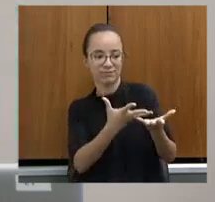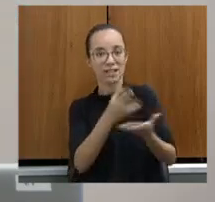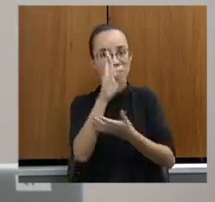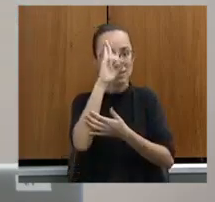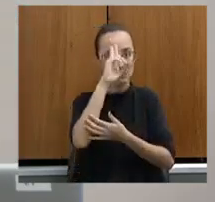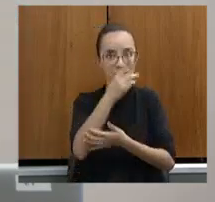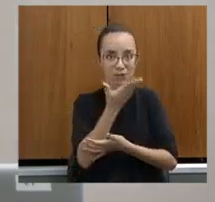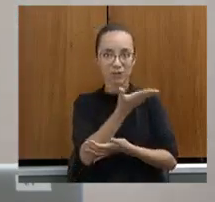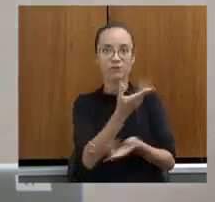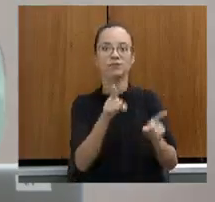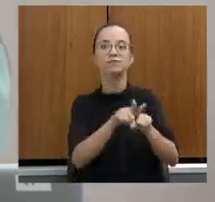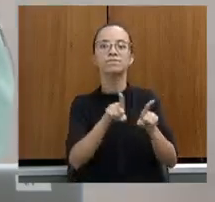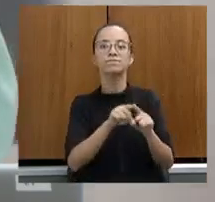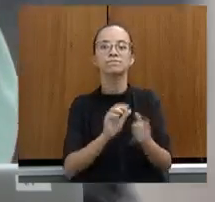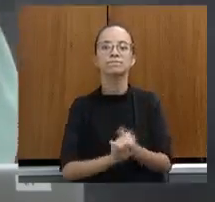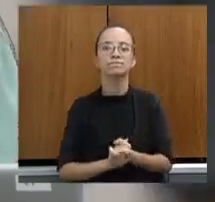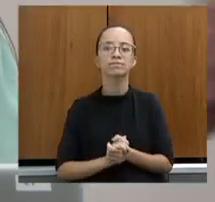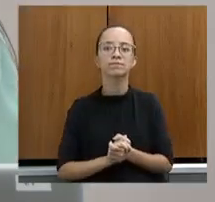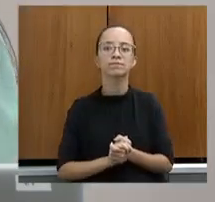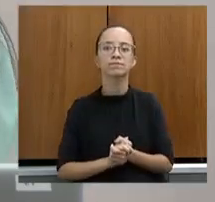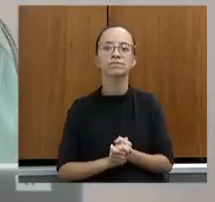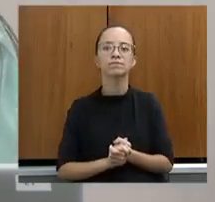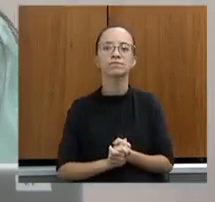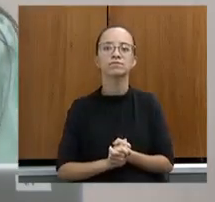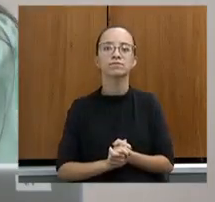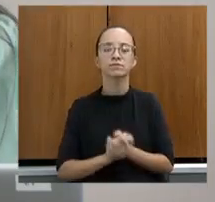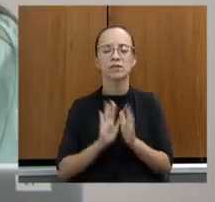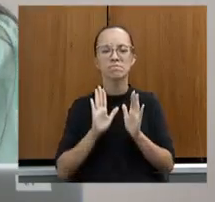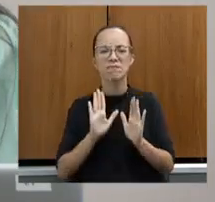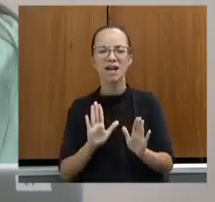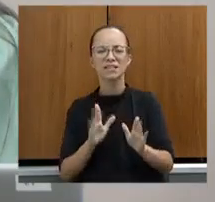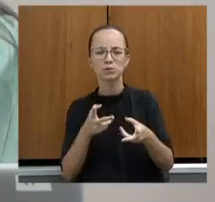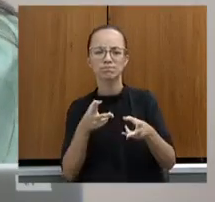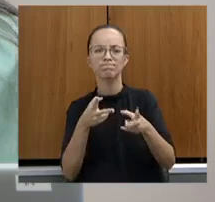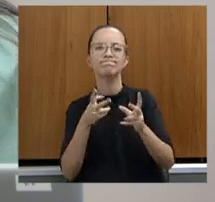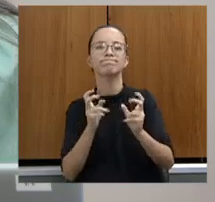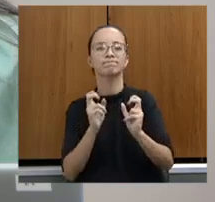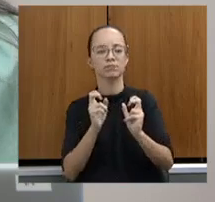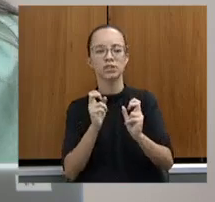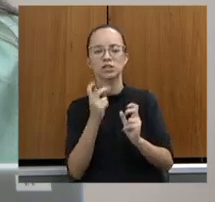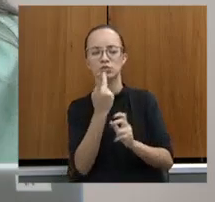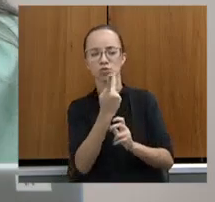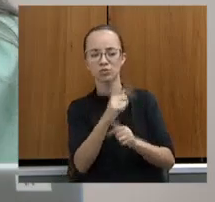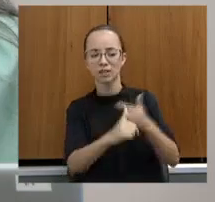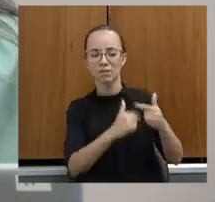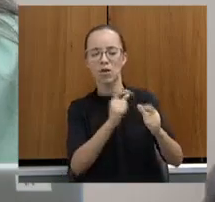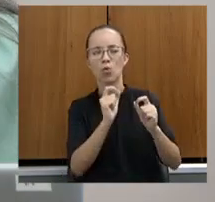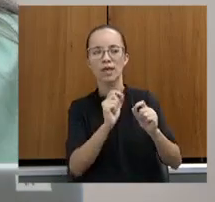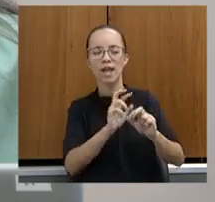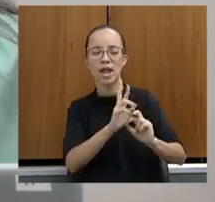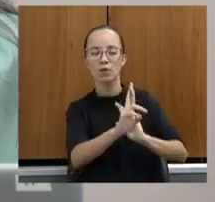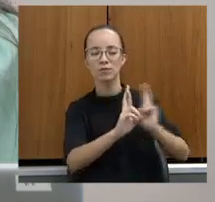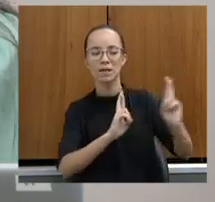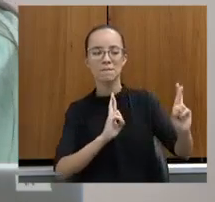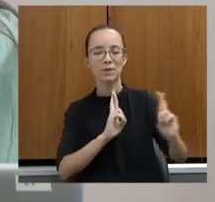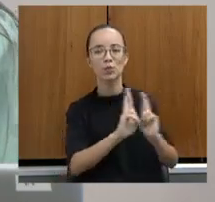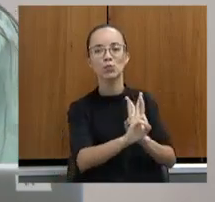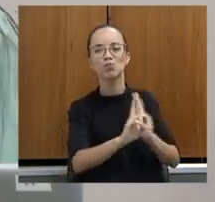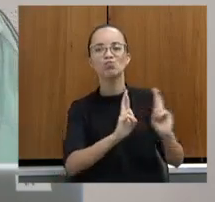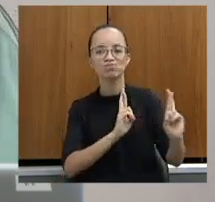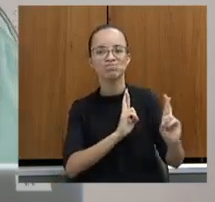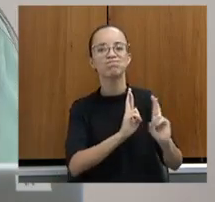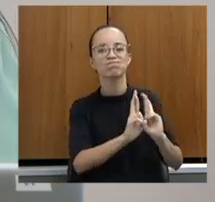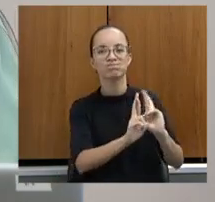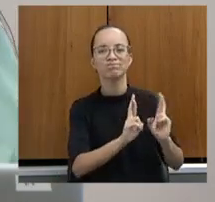também secretário mas assim eu vi a diferença de relacionamento e eu falo